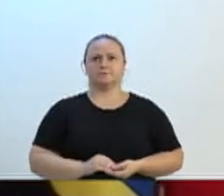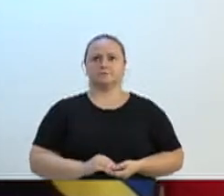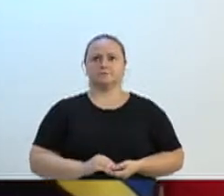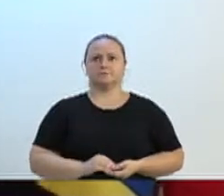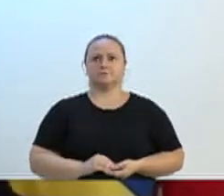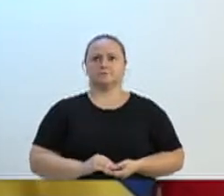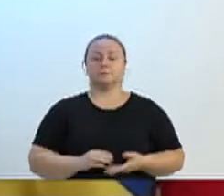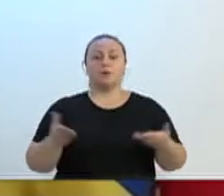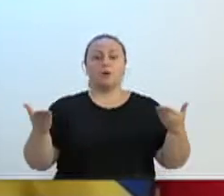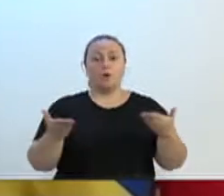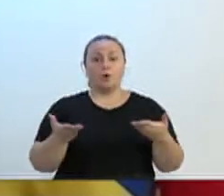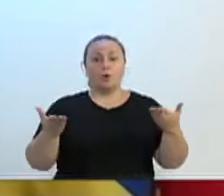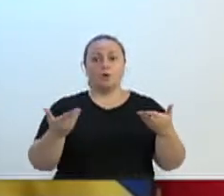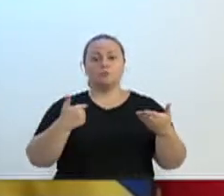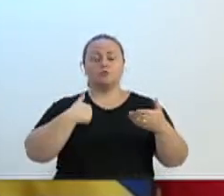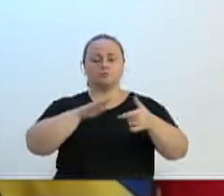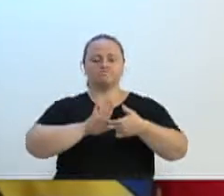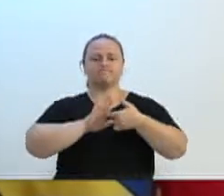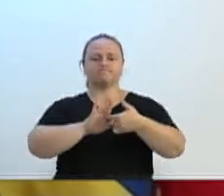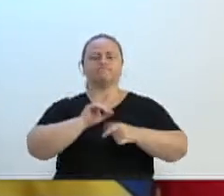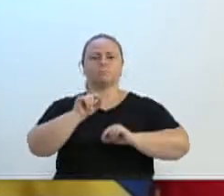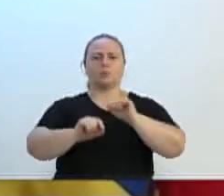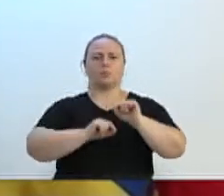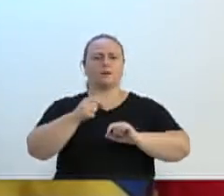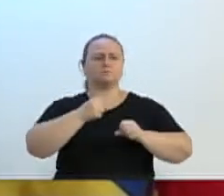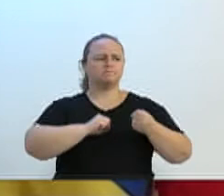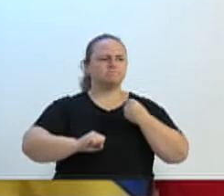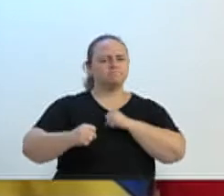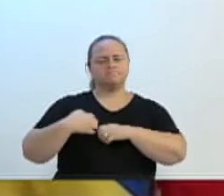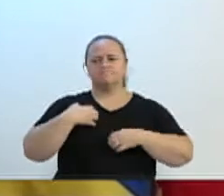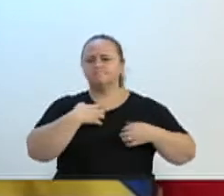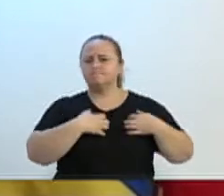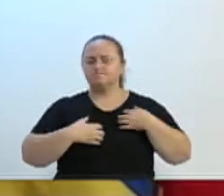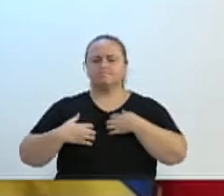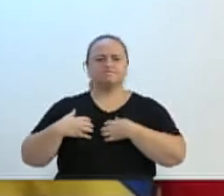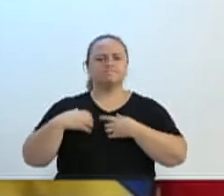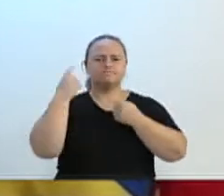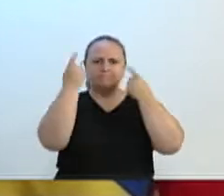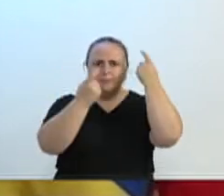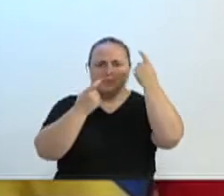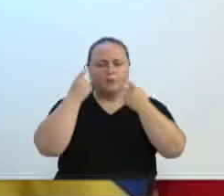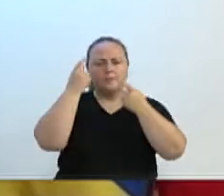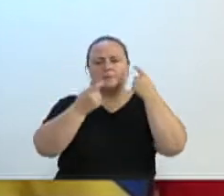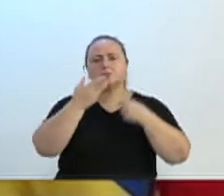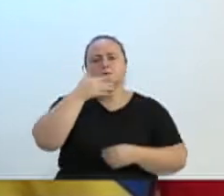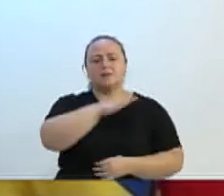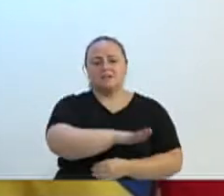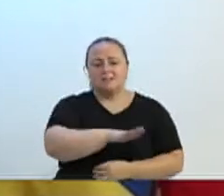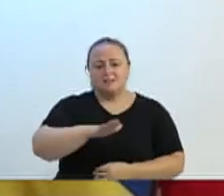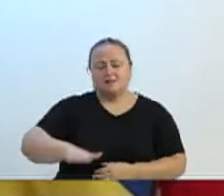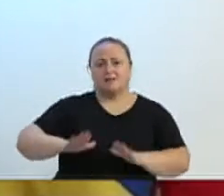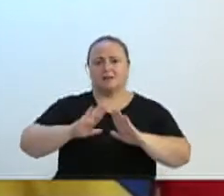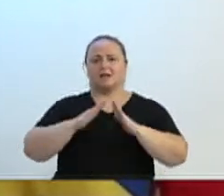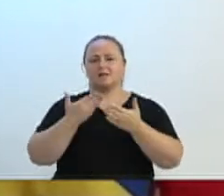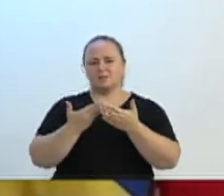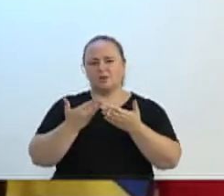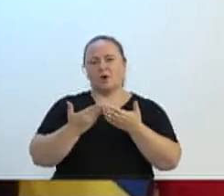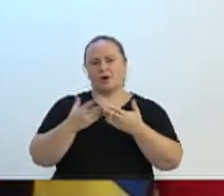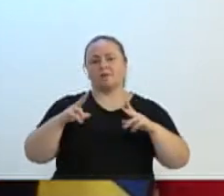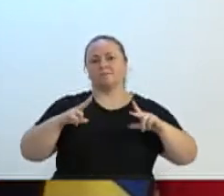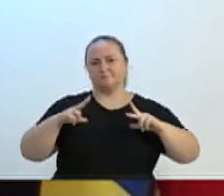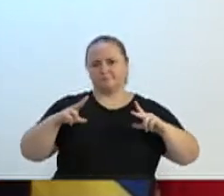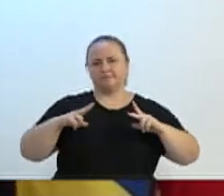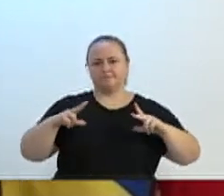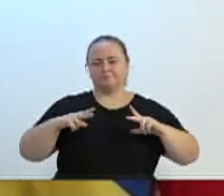a angústia e a preocupação de mais de 50 escolas particulares da educação infantil de Blumenau. E gostaria de iniciar